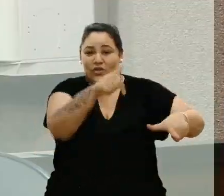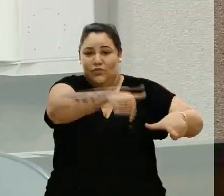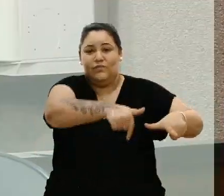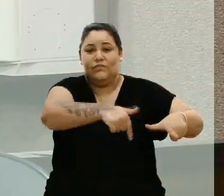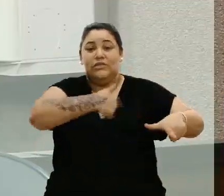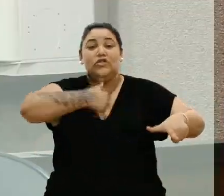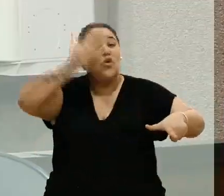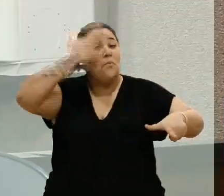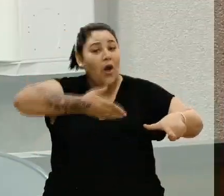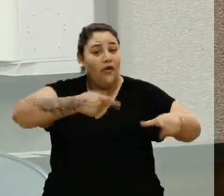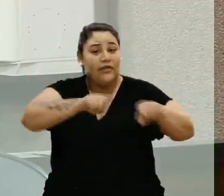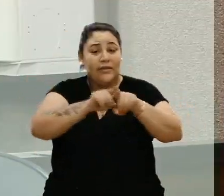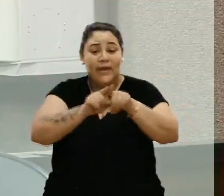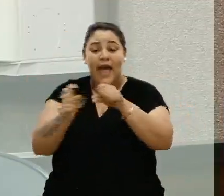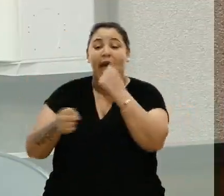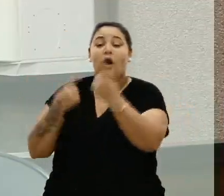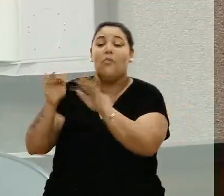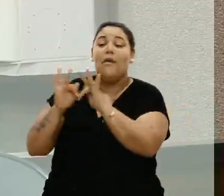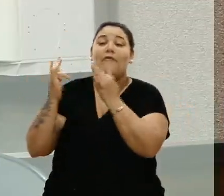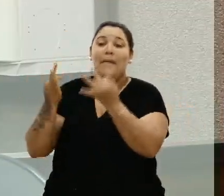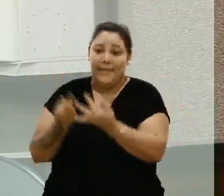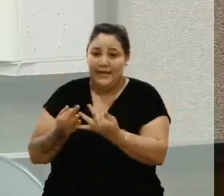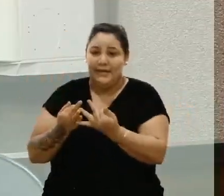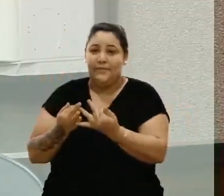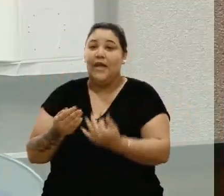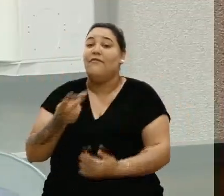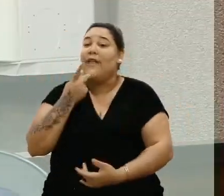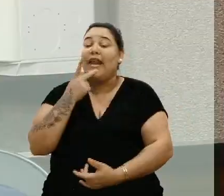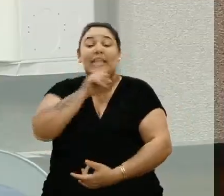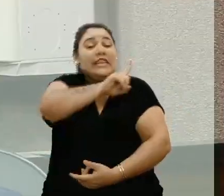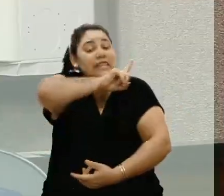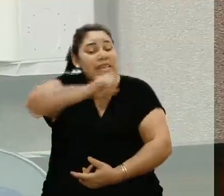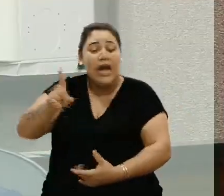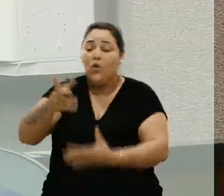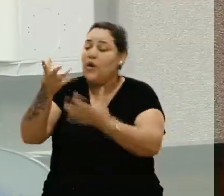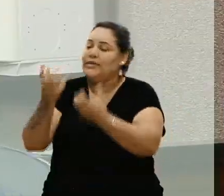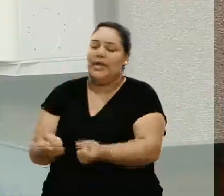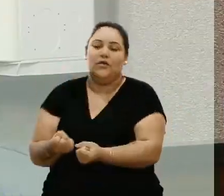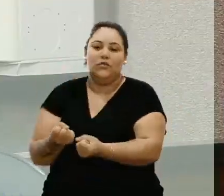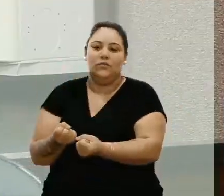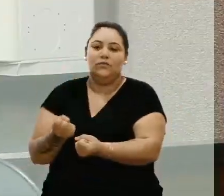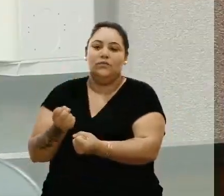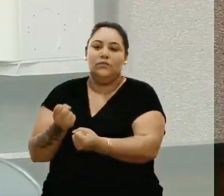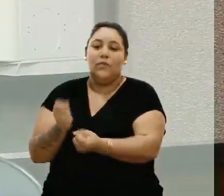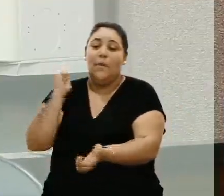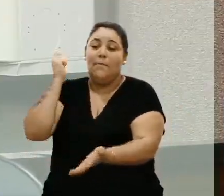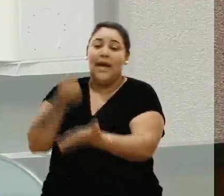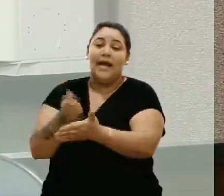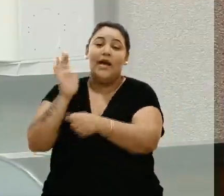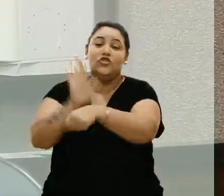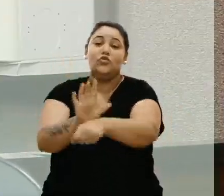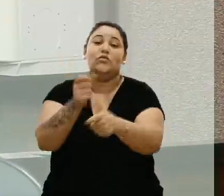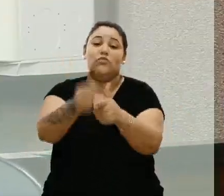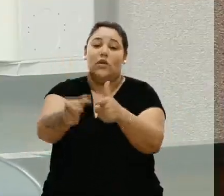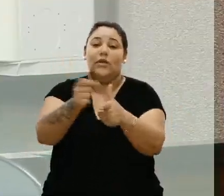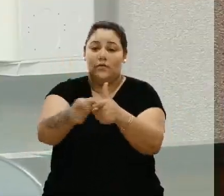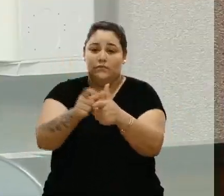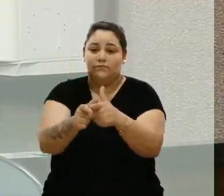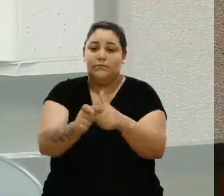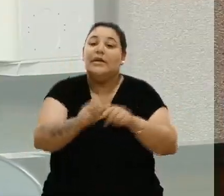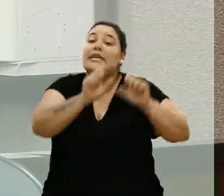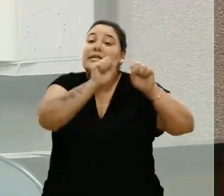que algumas famílias, sim, falaram que não aceitam o auxílio aluguel e sim a